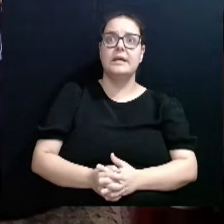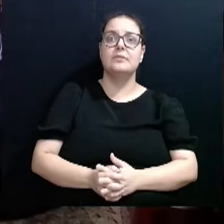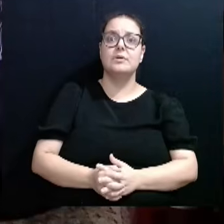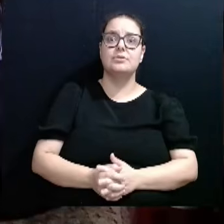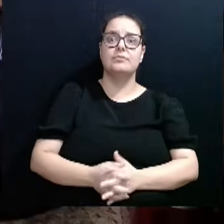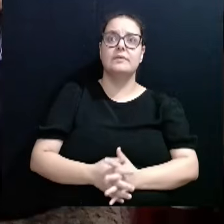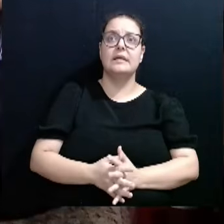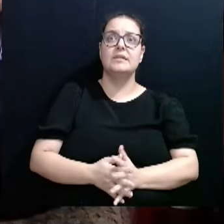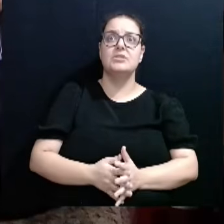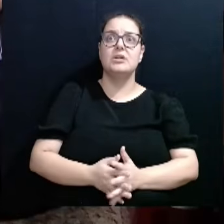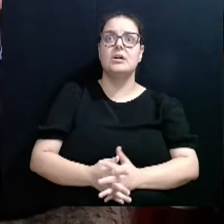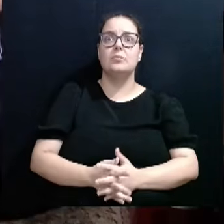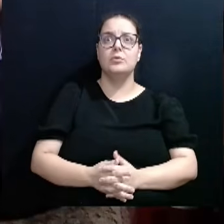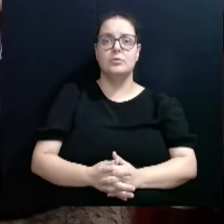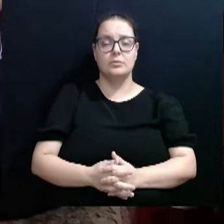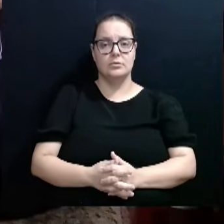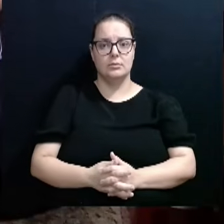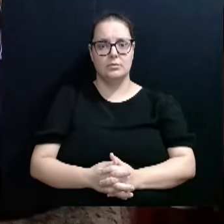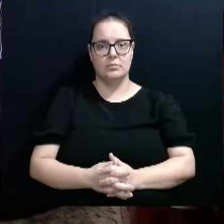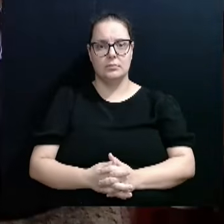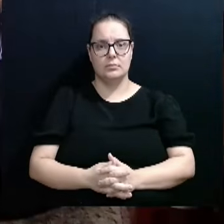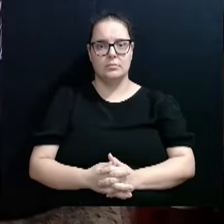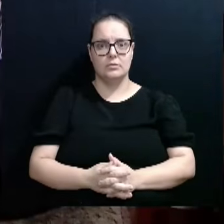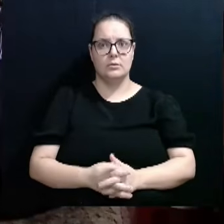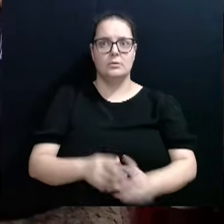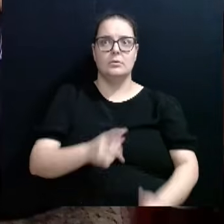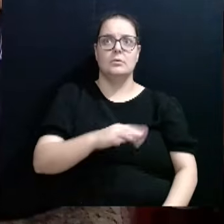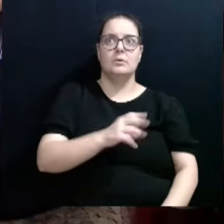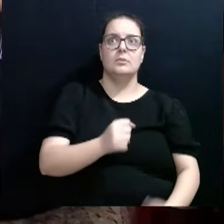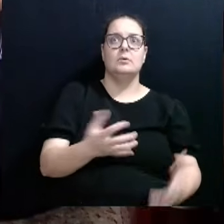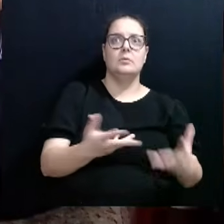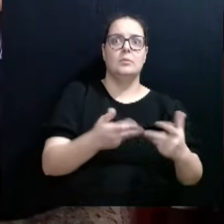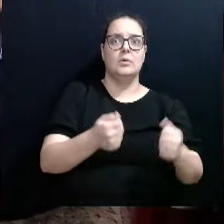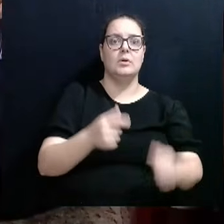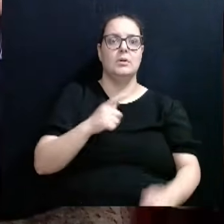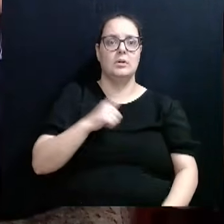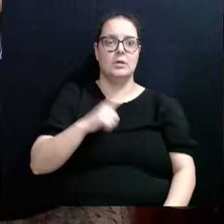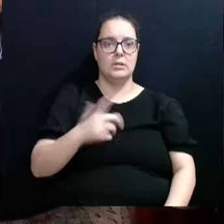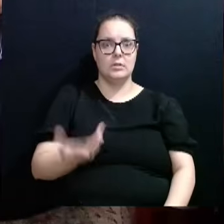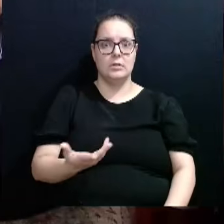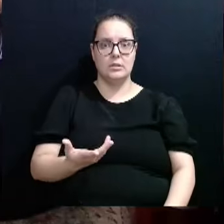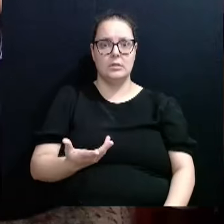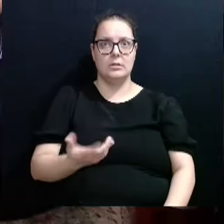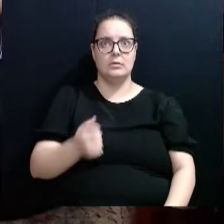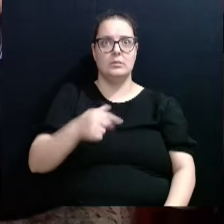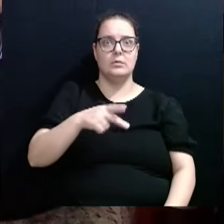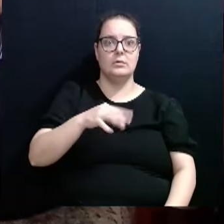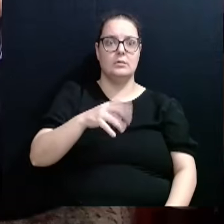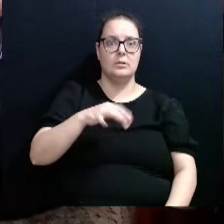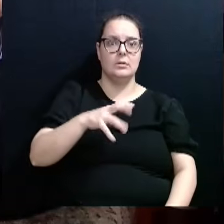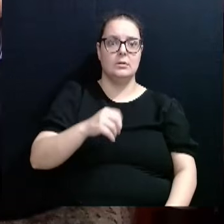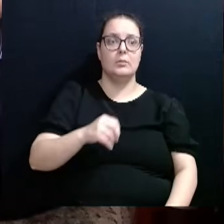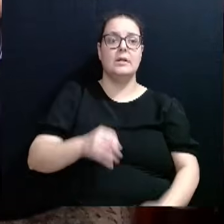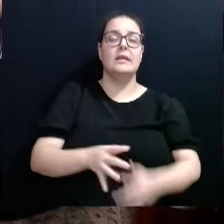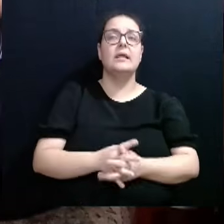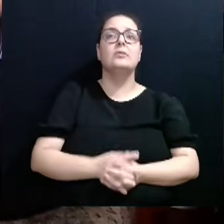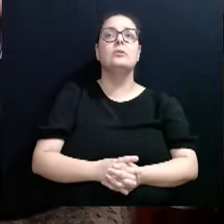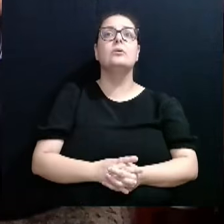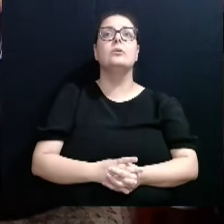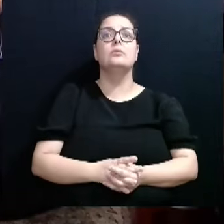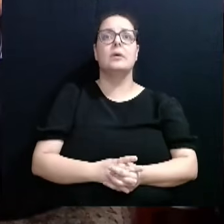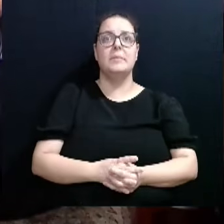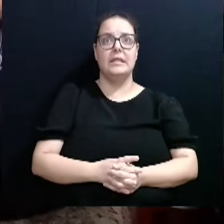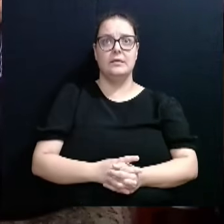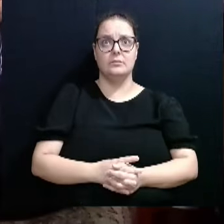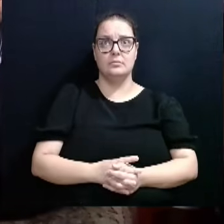alguns takes das peças maravilhosas que tem nesse antiquário que fica aqui em Campinas, na Paula Bueno. Até, inclusive, como que foi